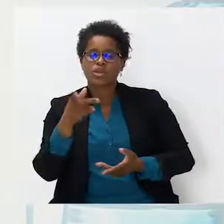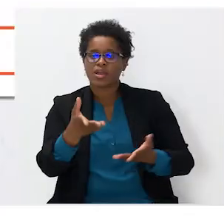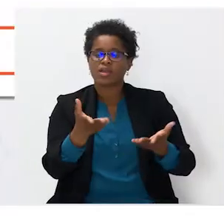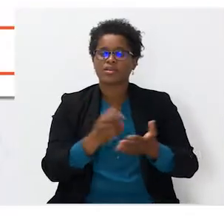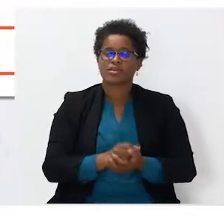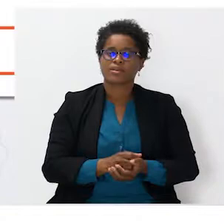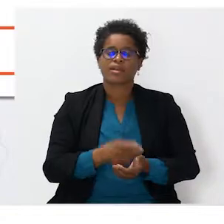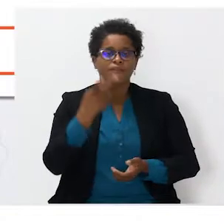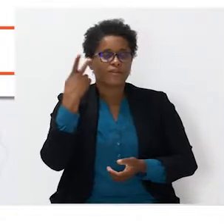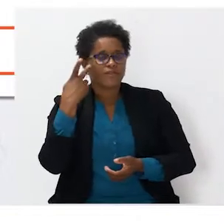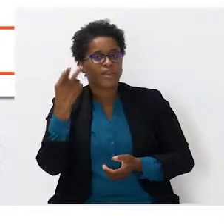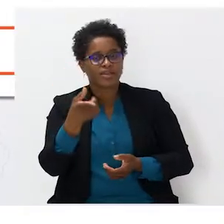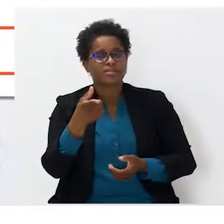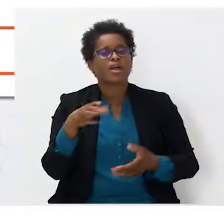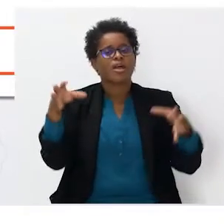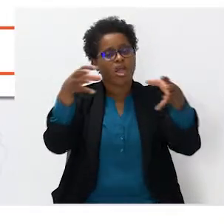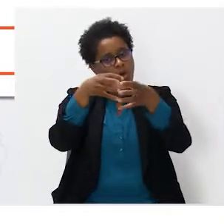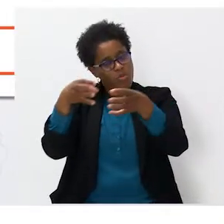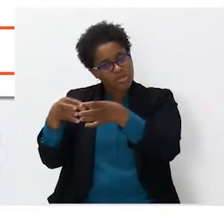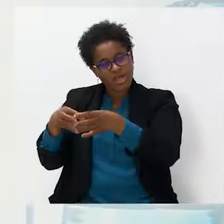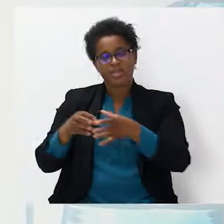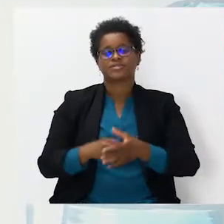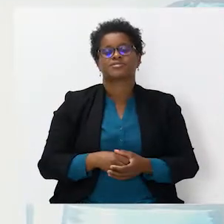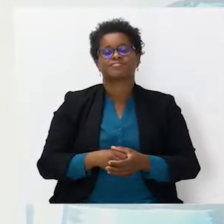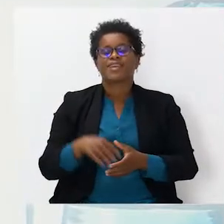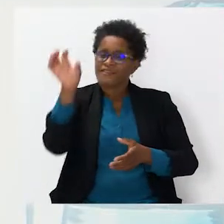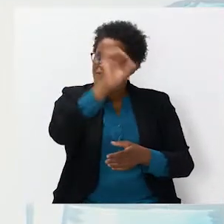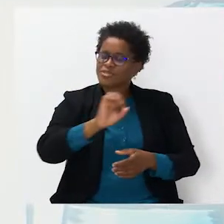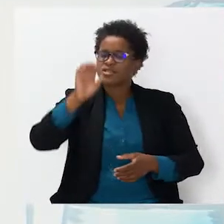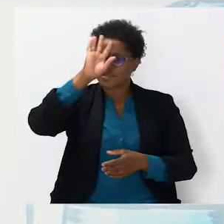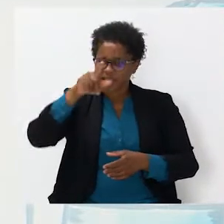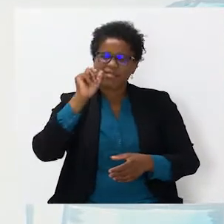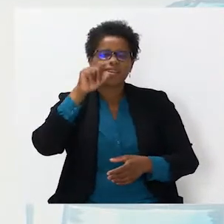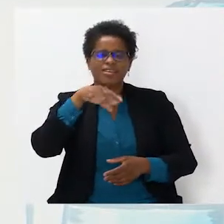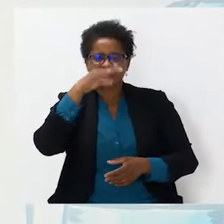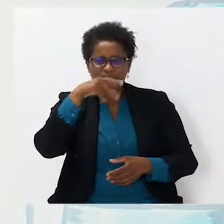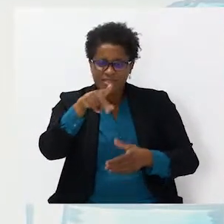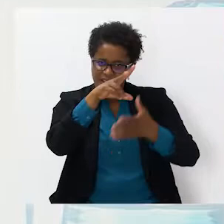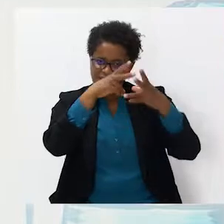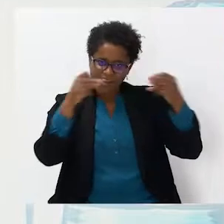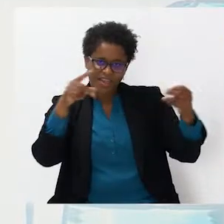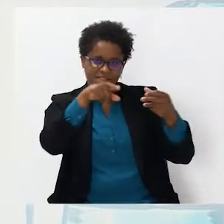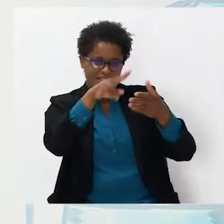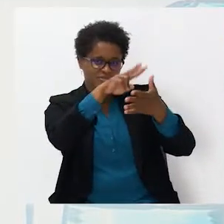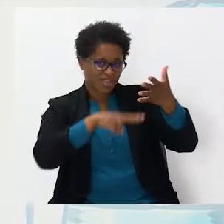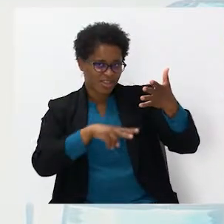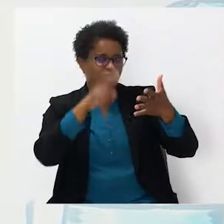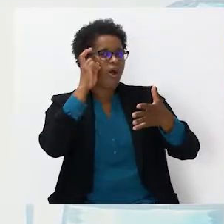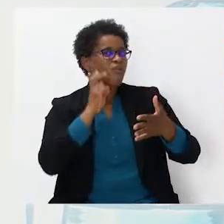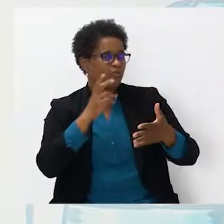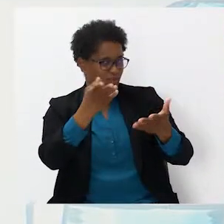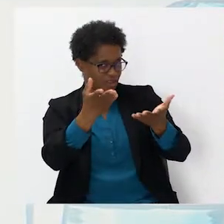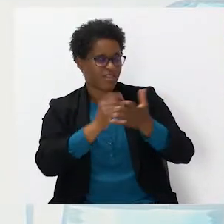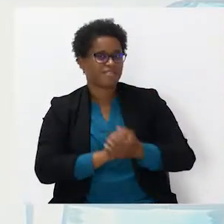é viver em comunidade. Vocês sabem quem é que disse essa frase no texto? O avô, não